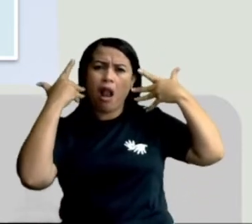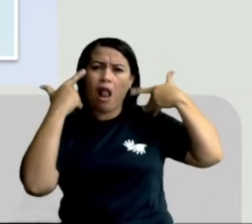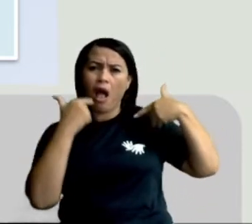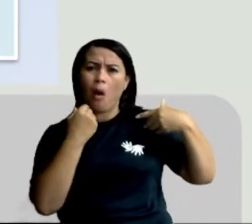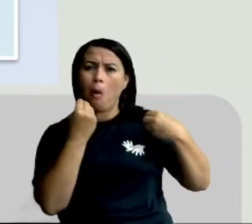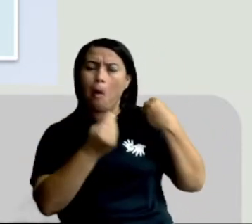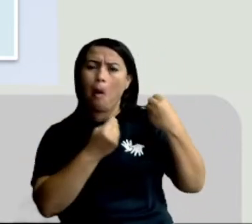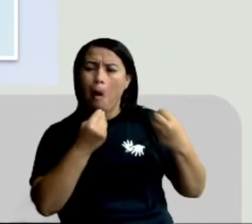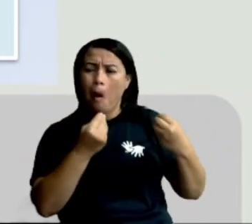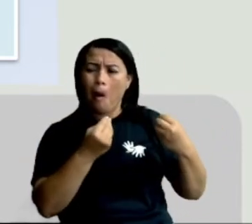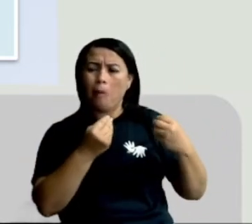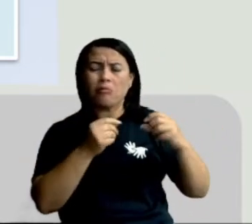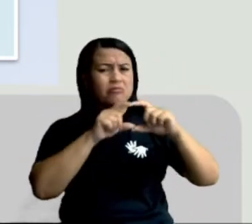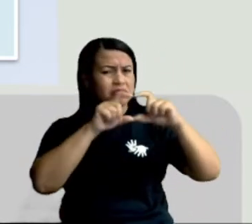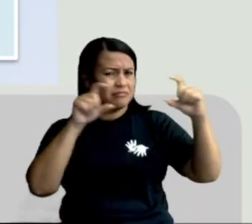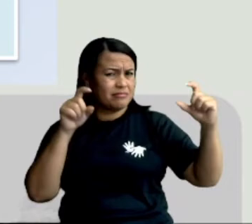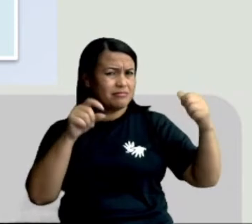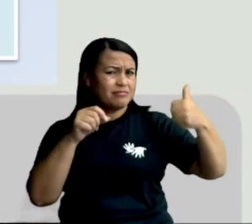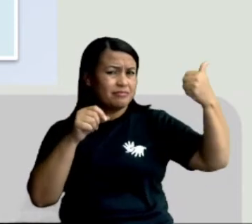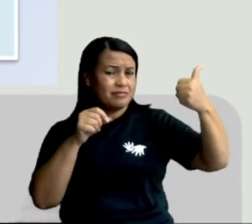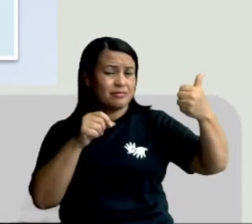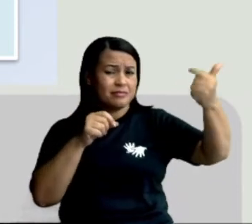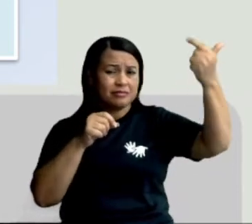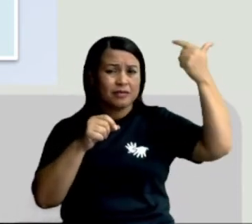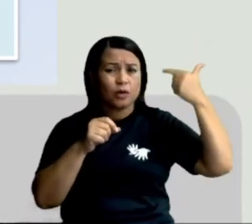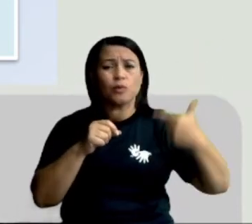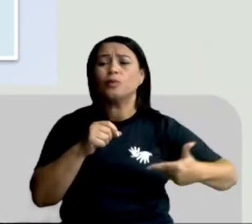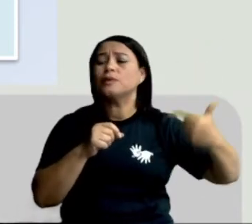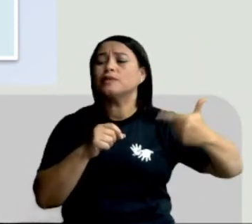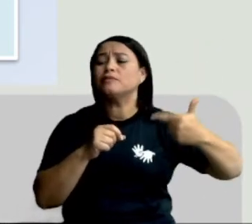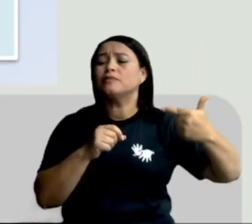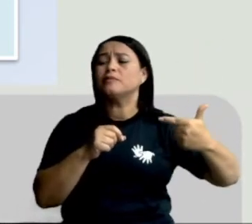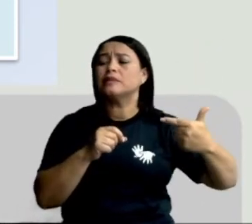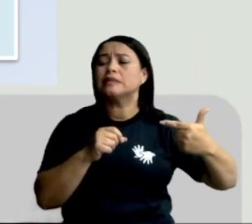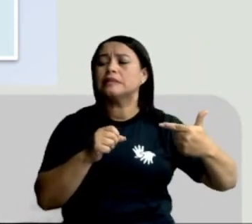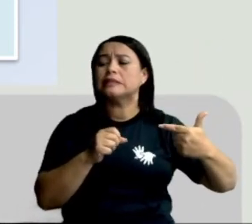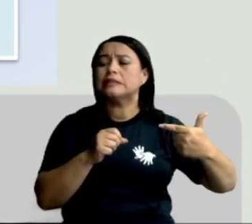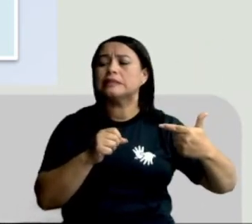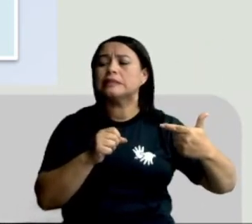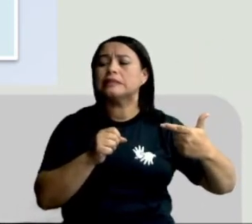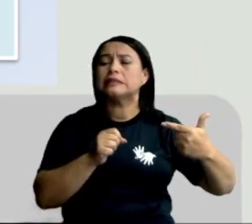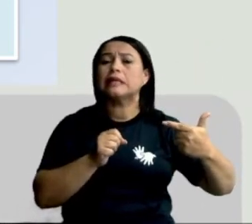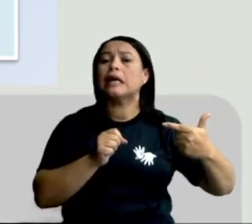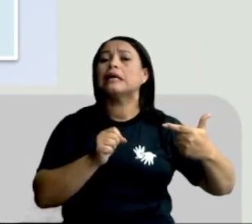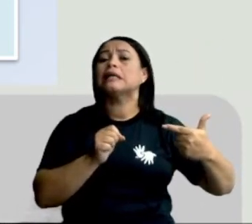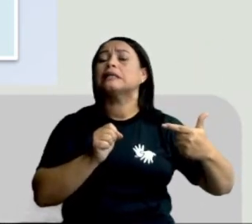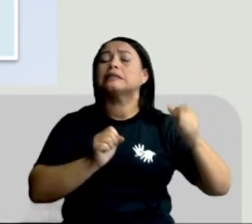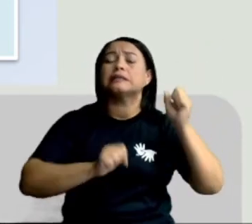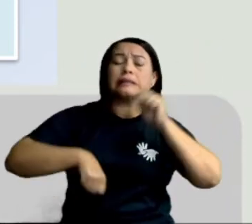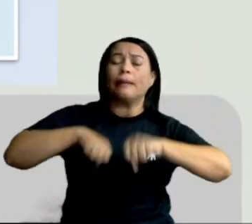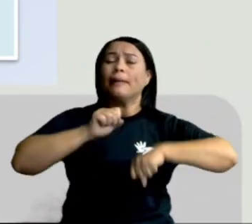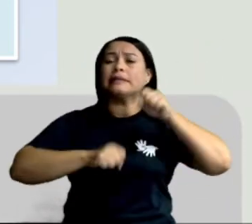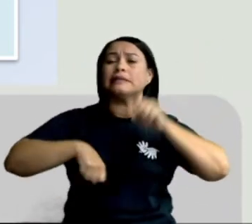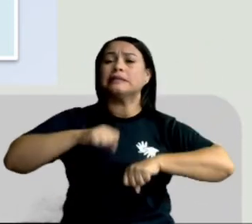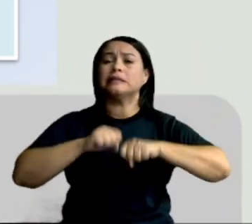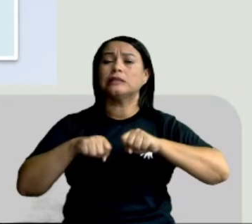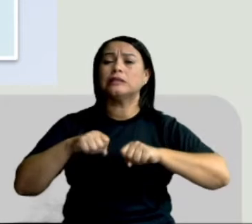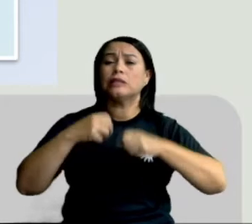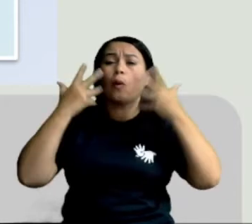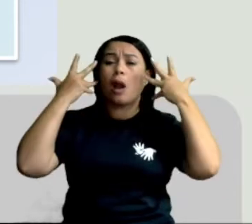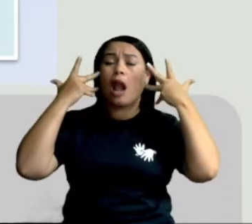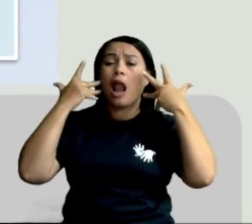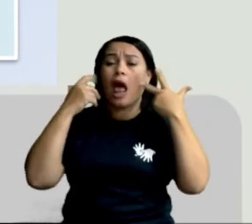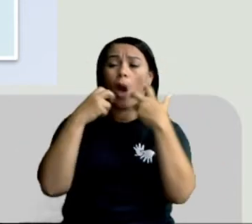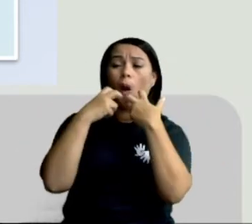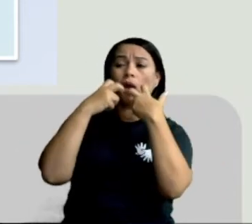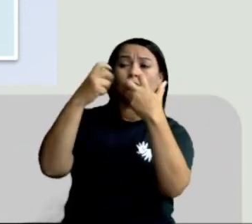falando como o leão se sentiu? Ou será que é no trecho 2? Se debatia quando chegou o ratinho que tinha ouvido os